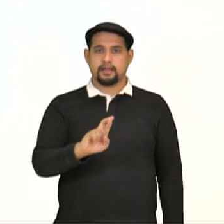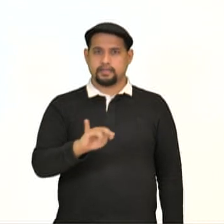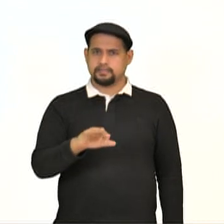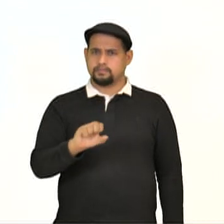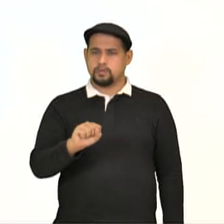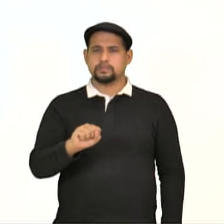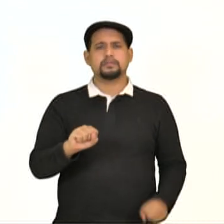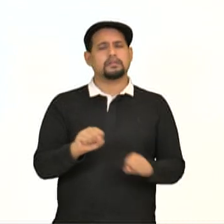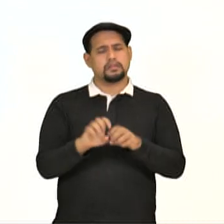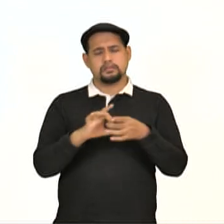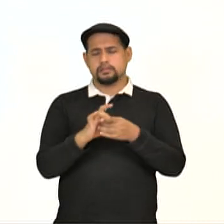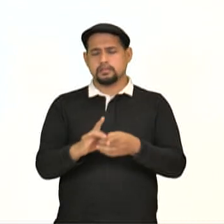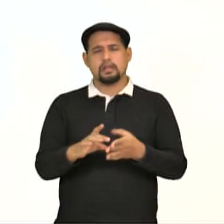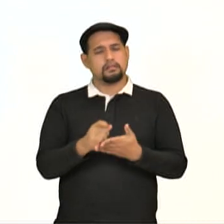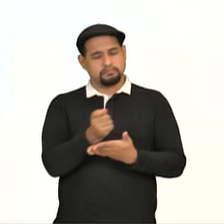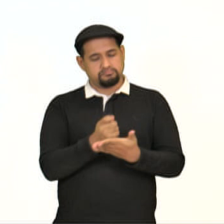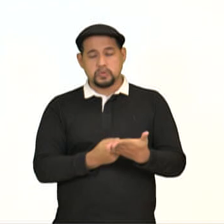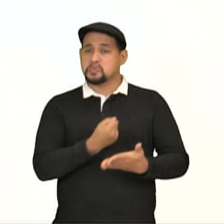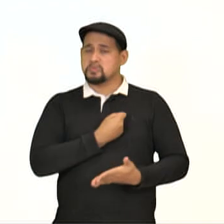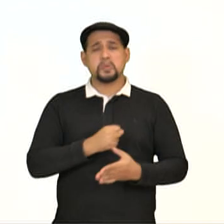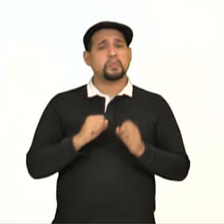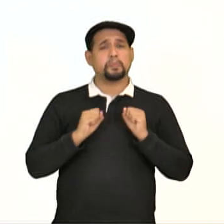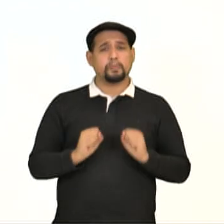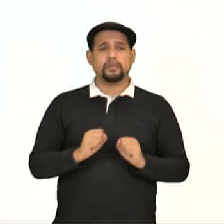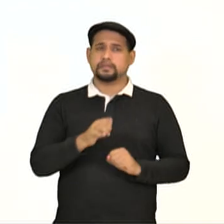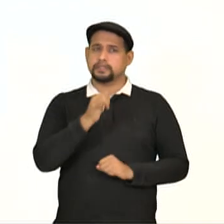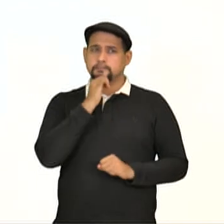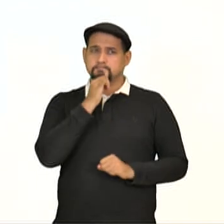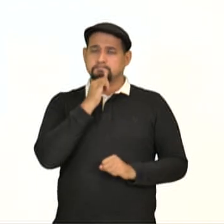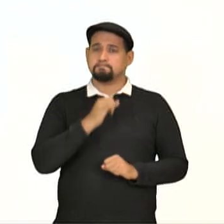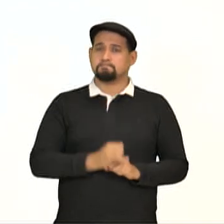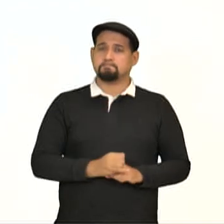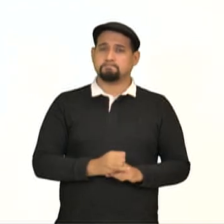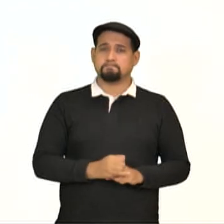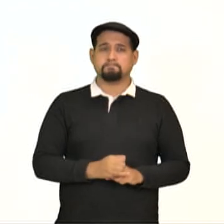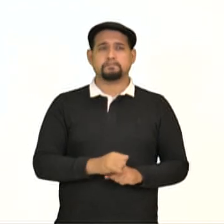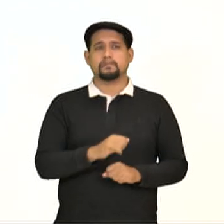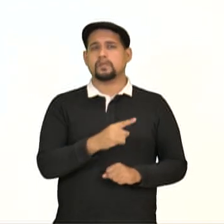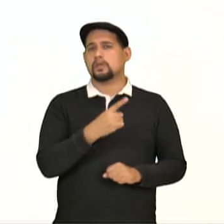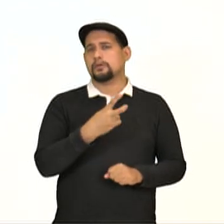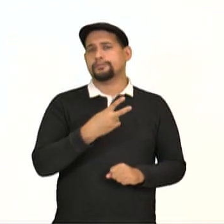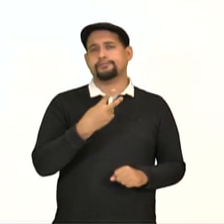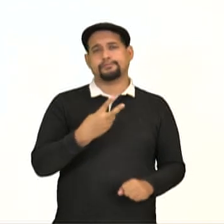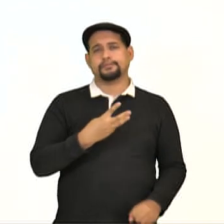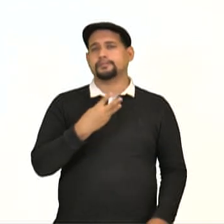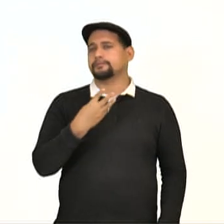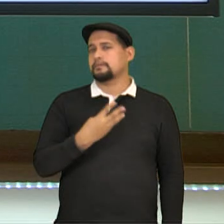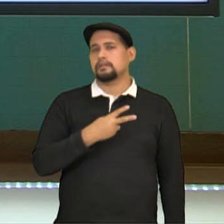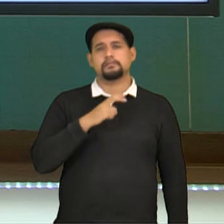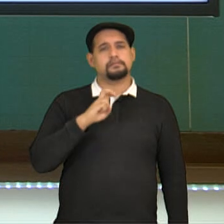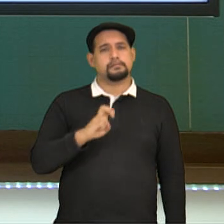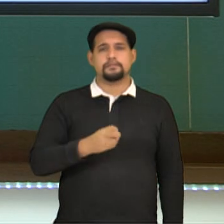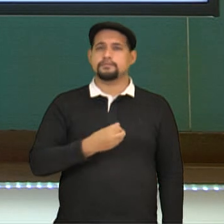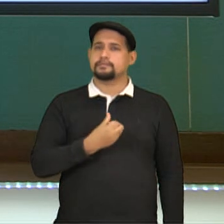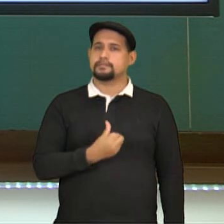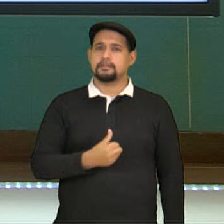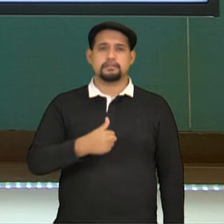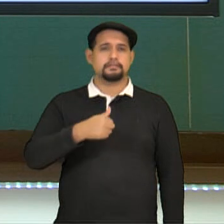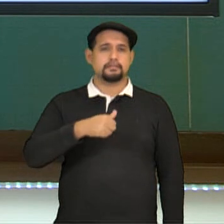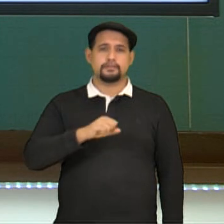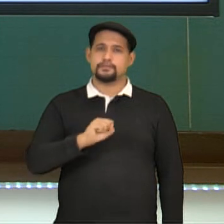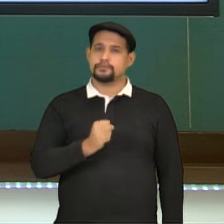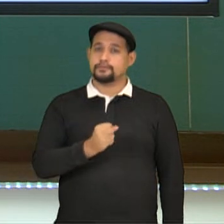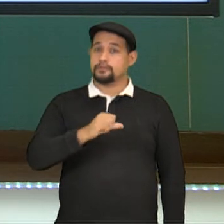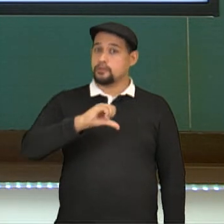dos números. Também está correto, porque eu posso tem o símbolo 1, 2, 3, 4, 5, 6, 7,